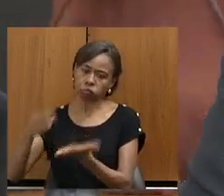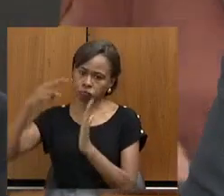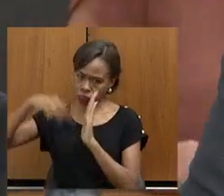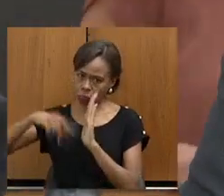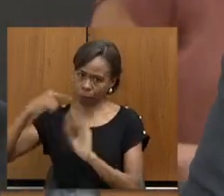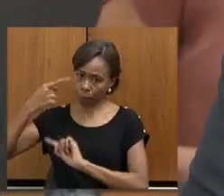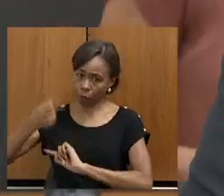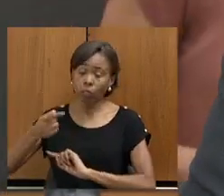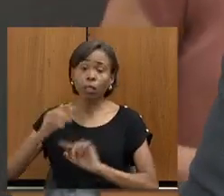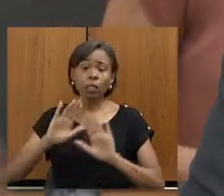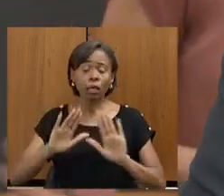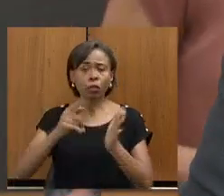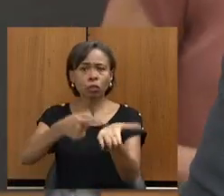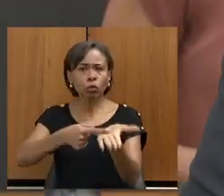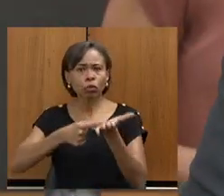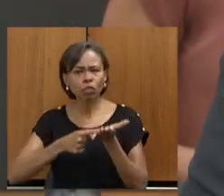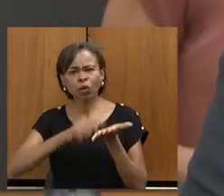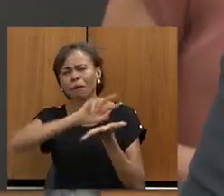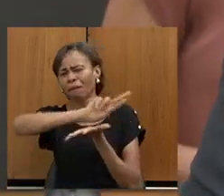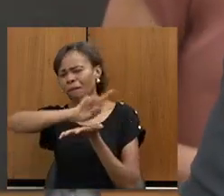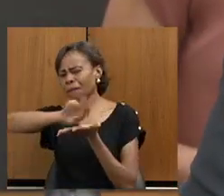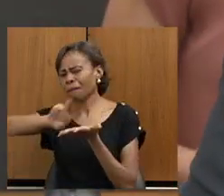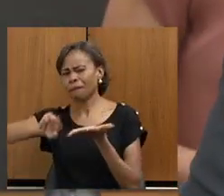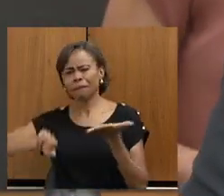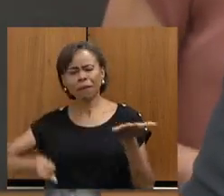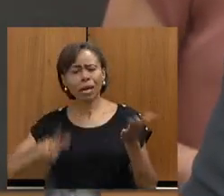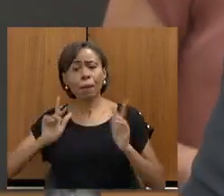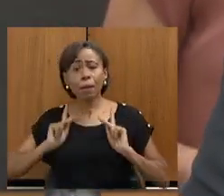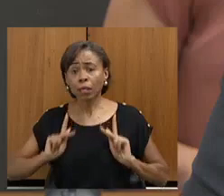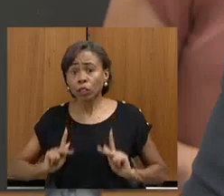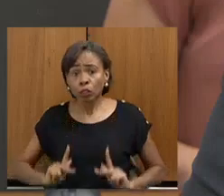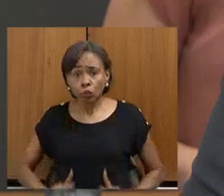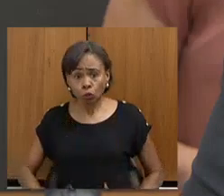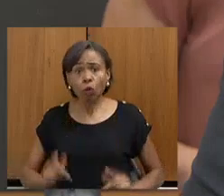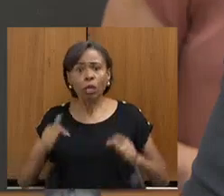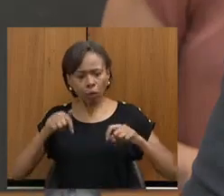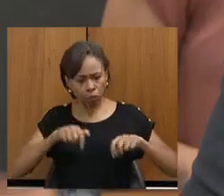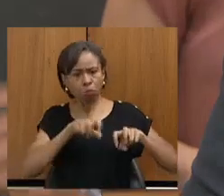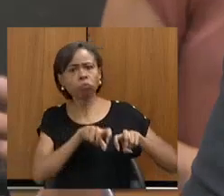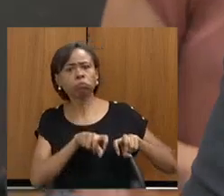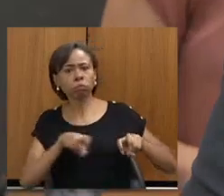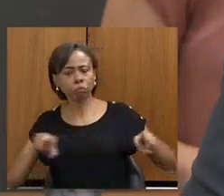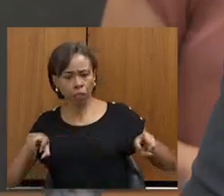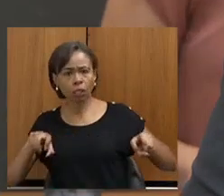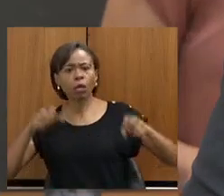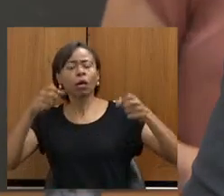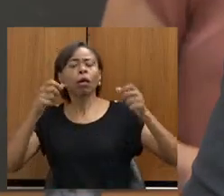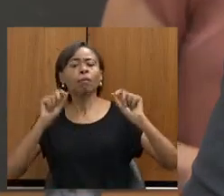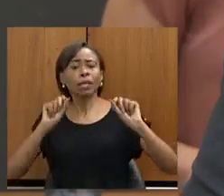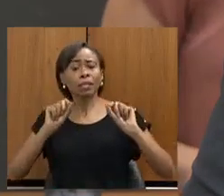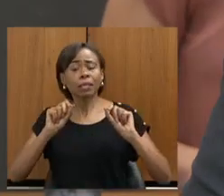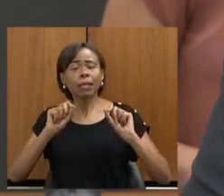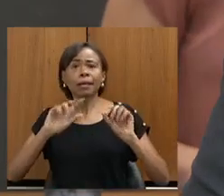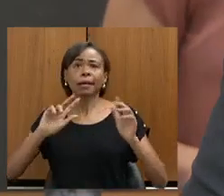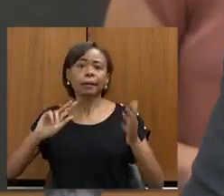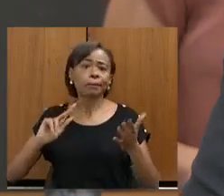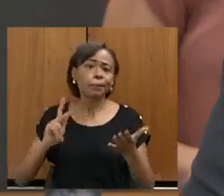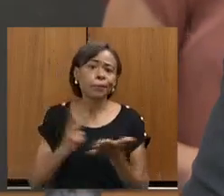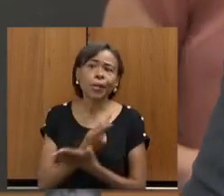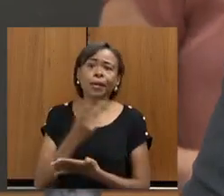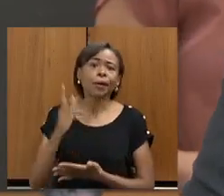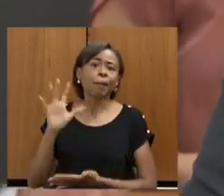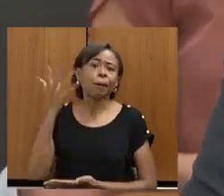convidamos aqui uma diversidade de pessoas aqui compondo essa mesa, a questão das delegacias